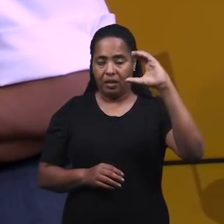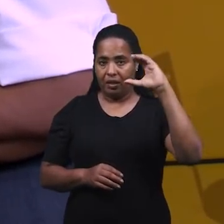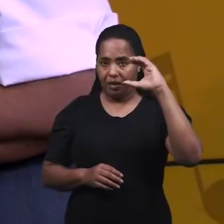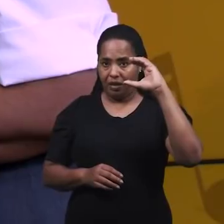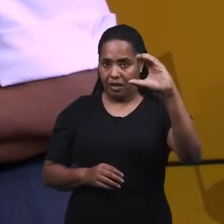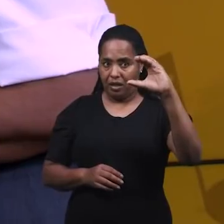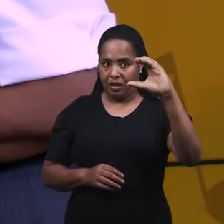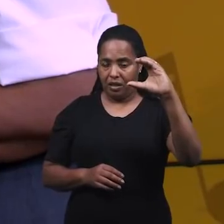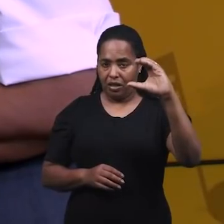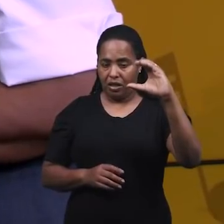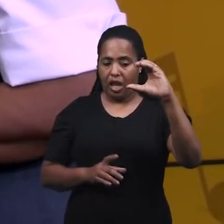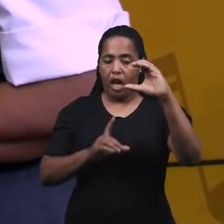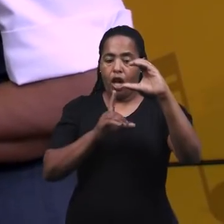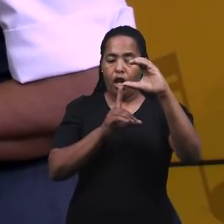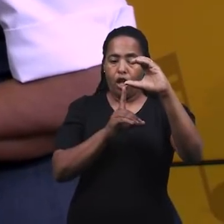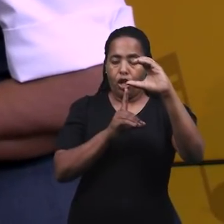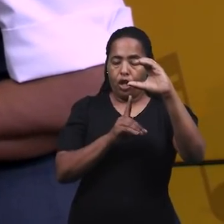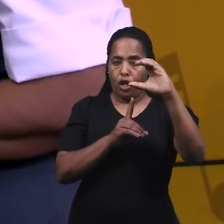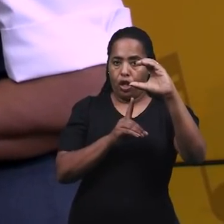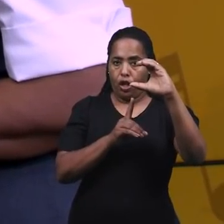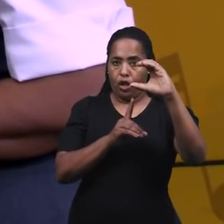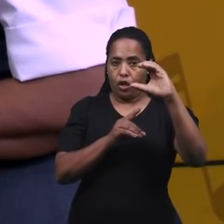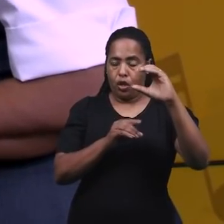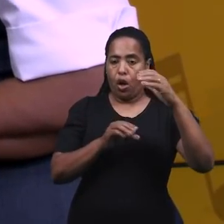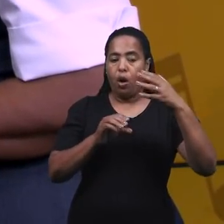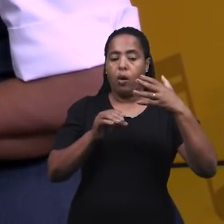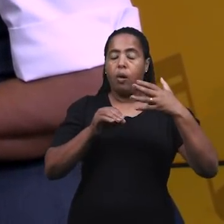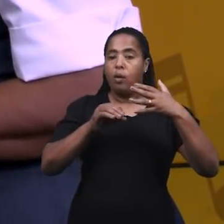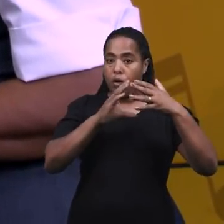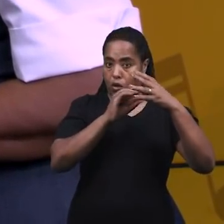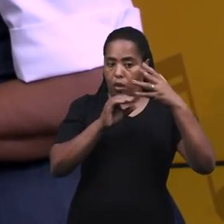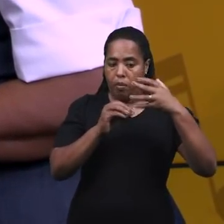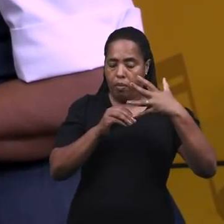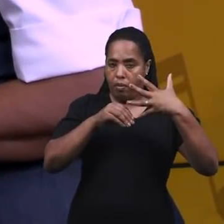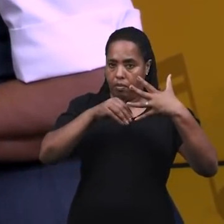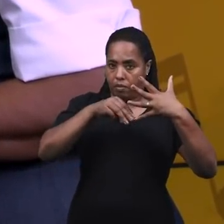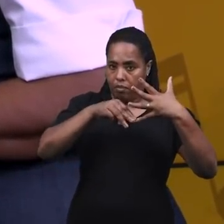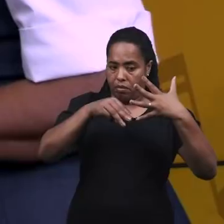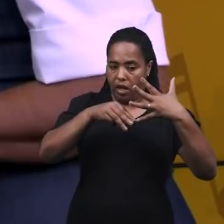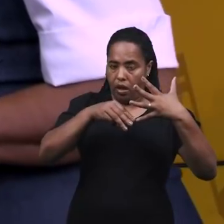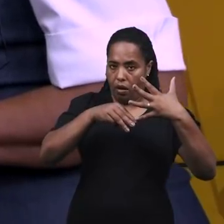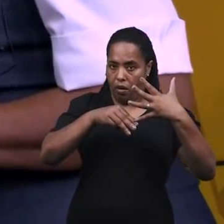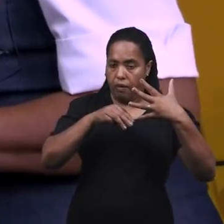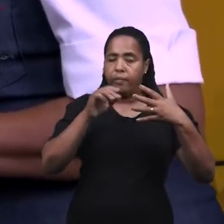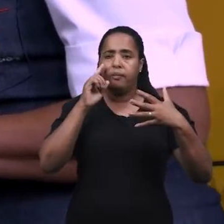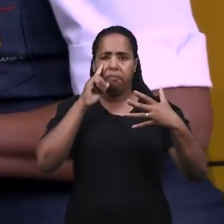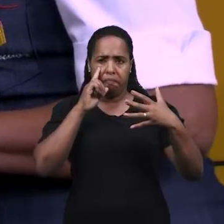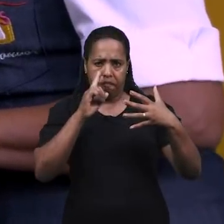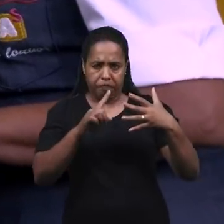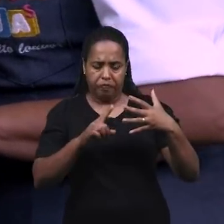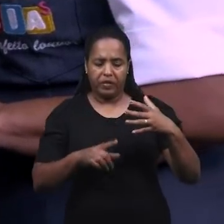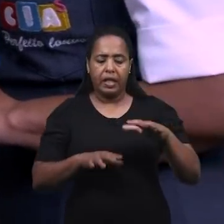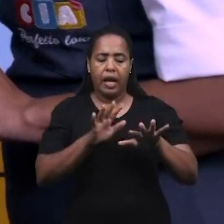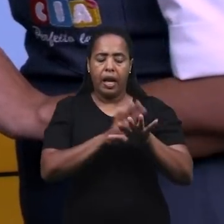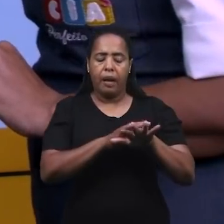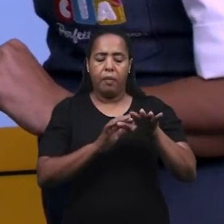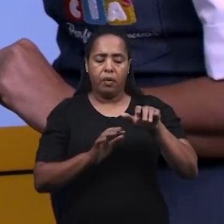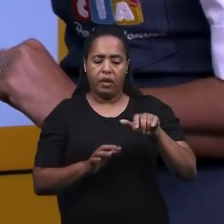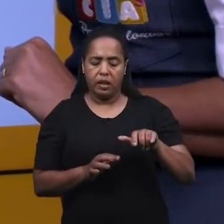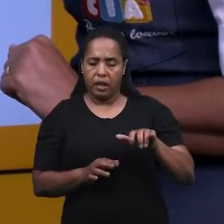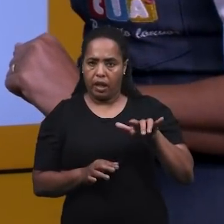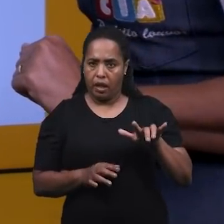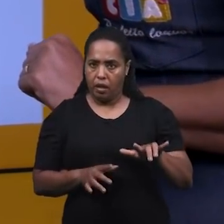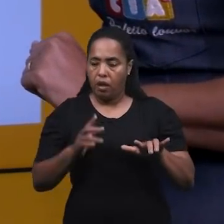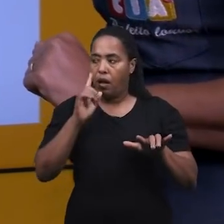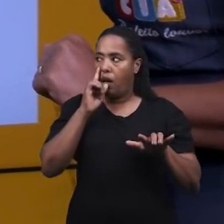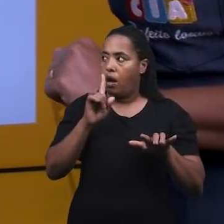o acorde de Dó maior, vai ser juntinho com a nota Dó. Vamos segurar a mão esquerda,